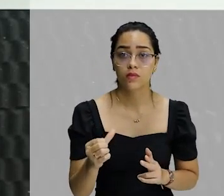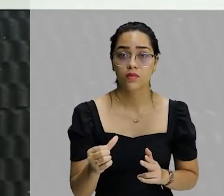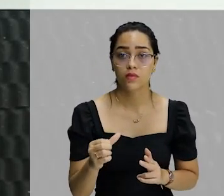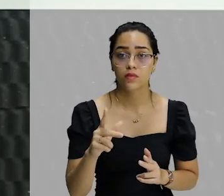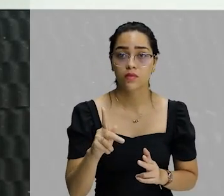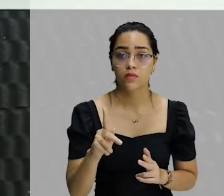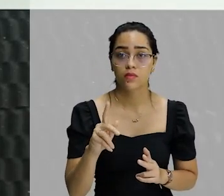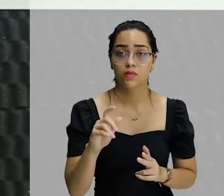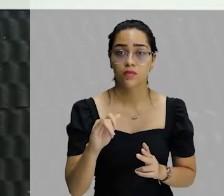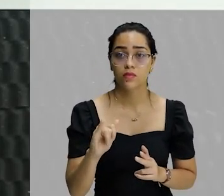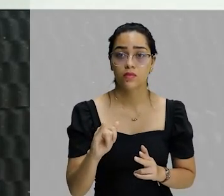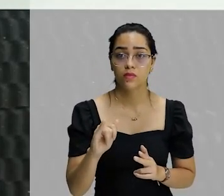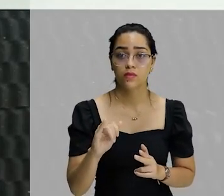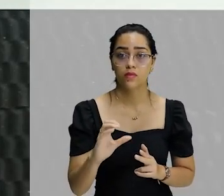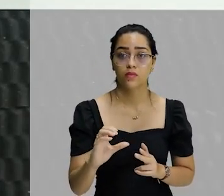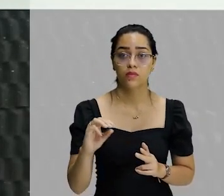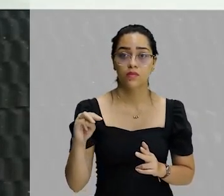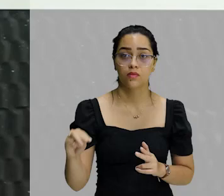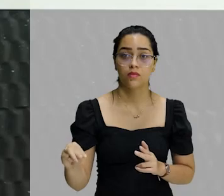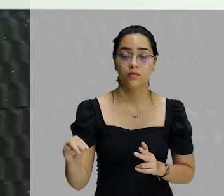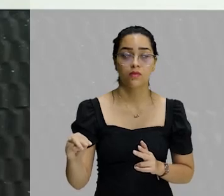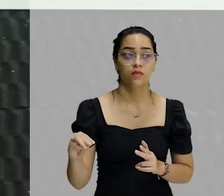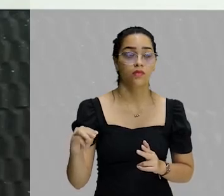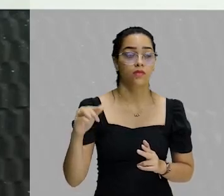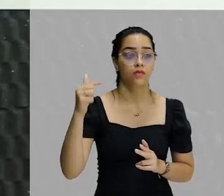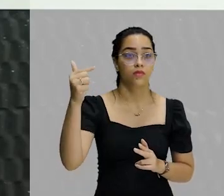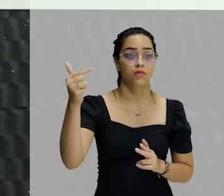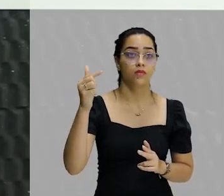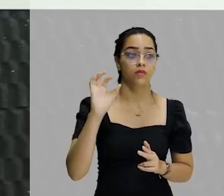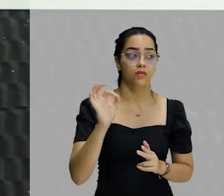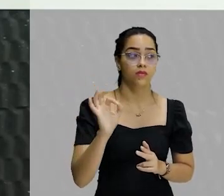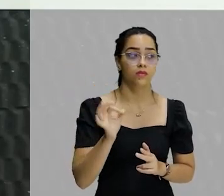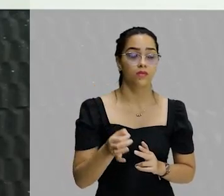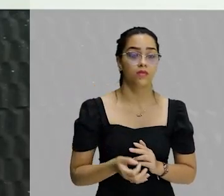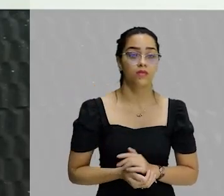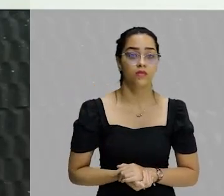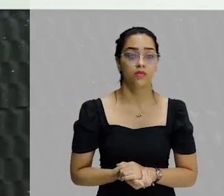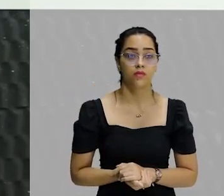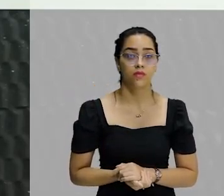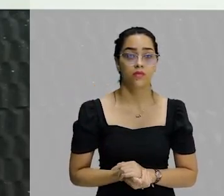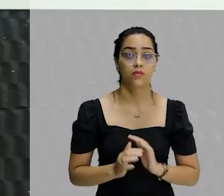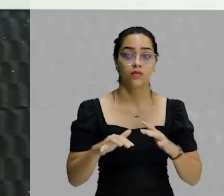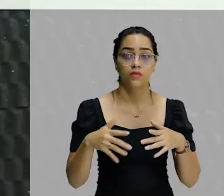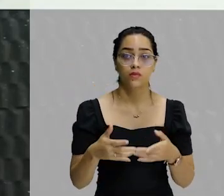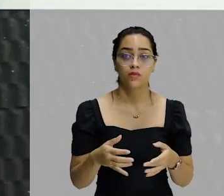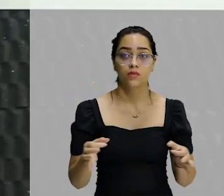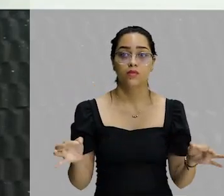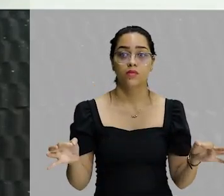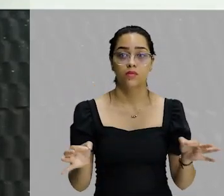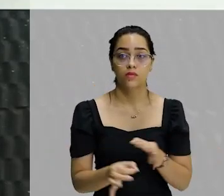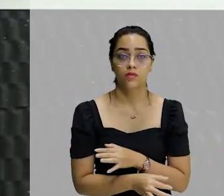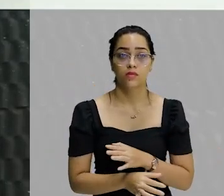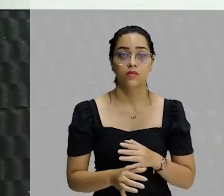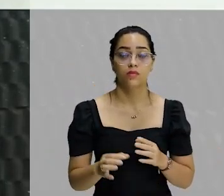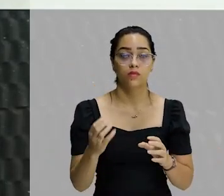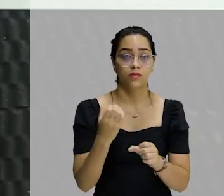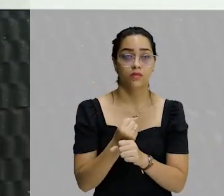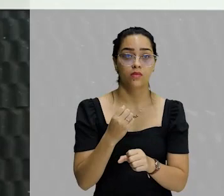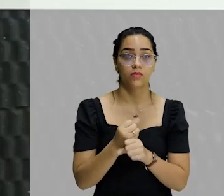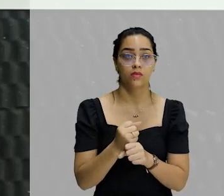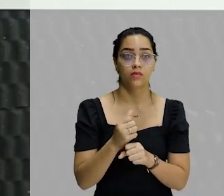16π centímetros quadrados. Beleza? E para finalizar e calcular a